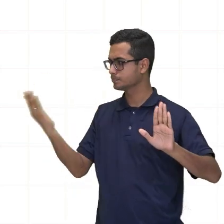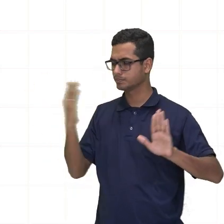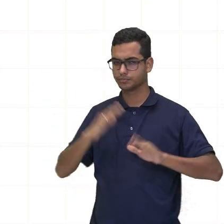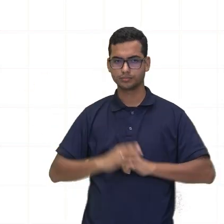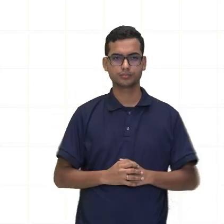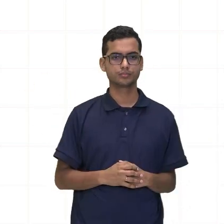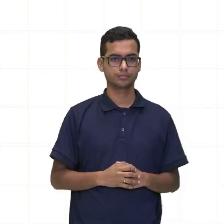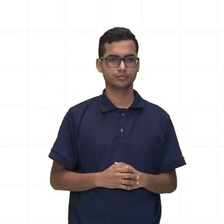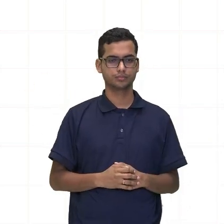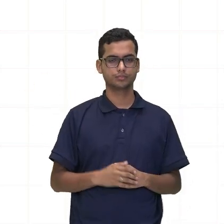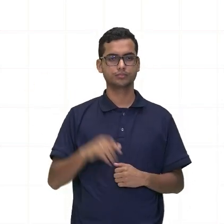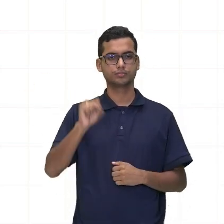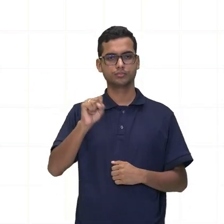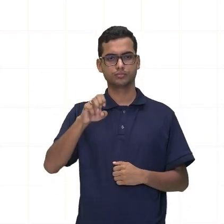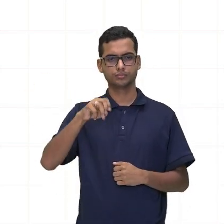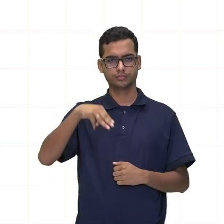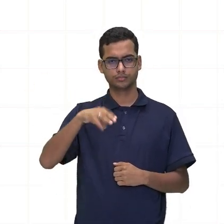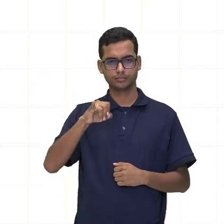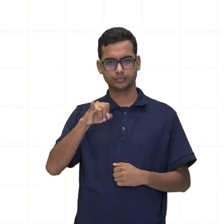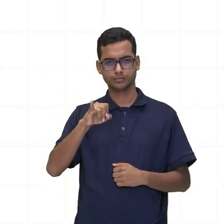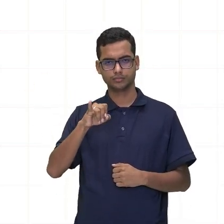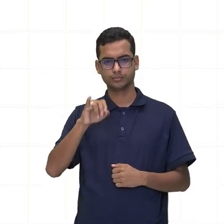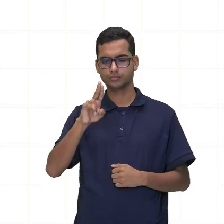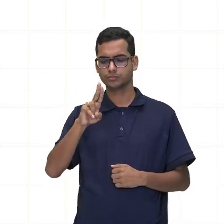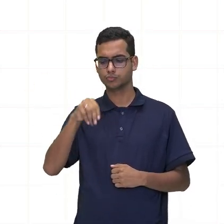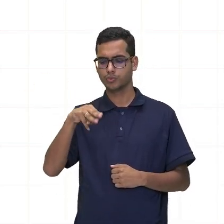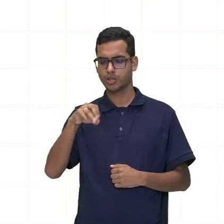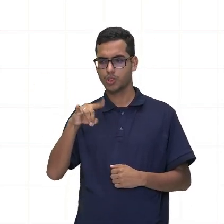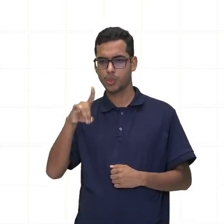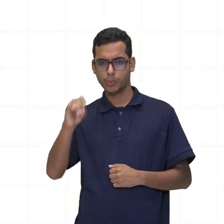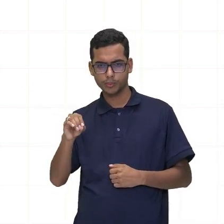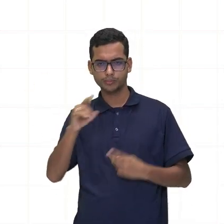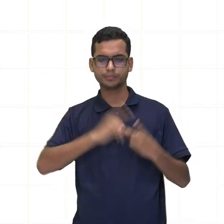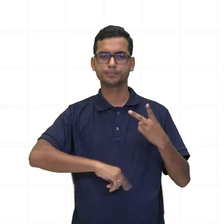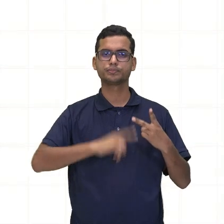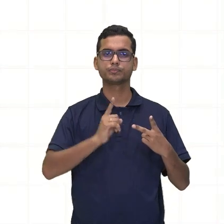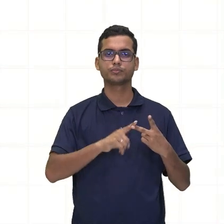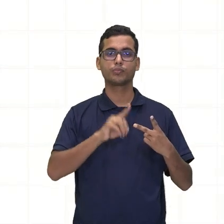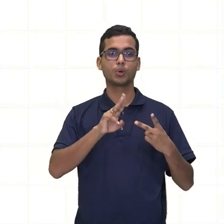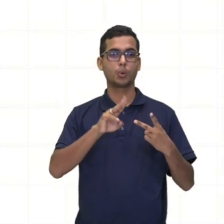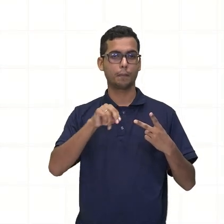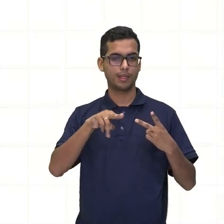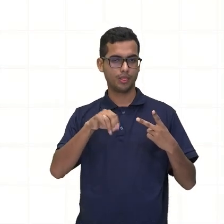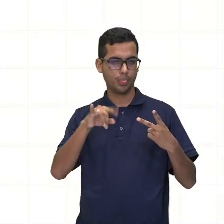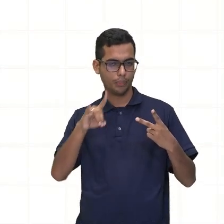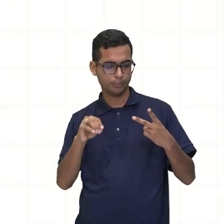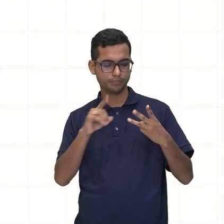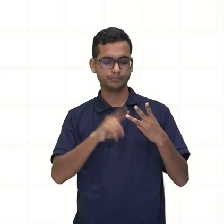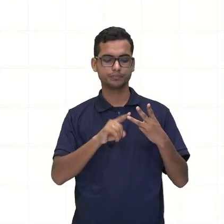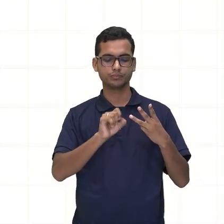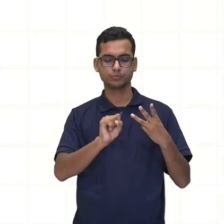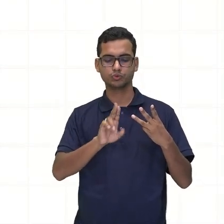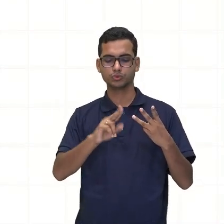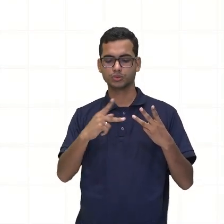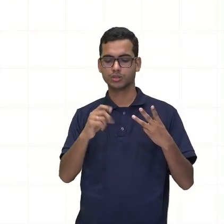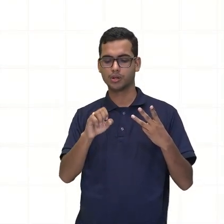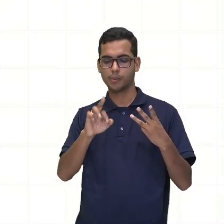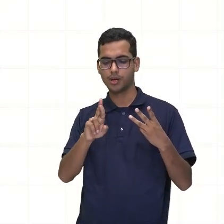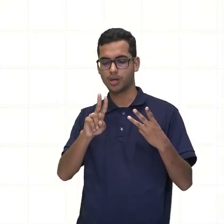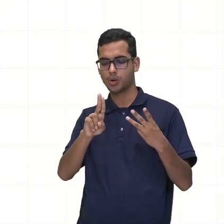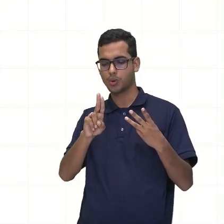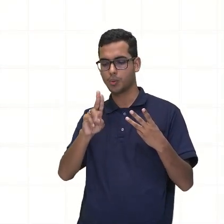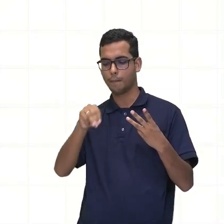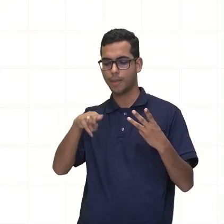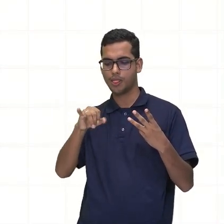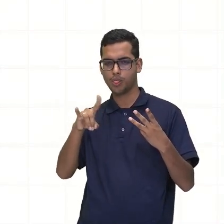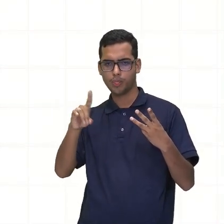o semi-úmido, né? A gente vai observar o úmido e o superúmido, né? Que a gente vai observar esse superúmido onde?